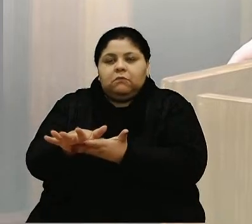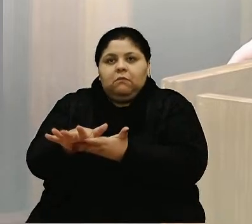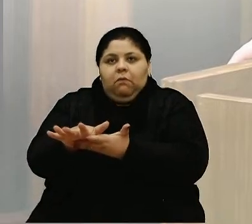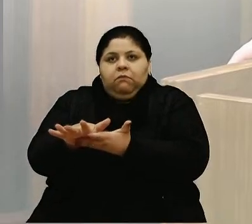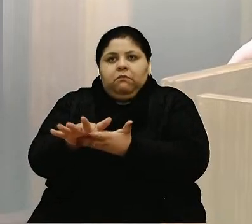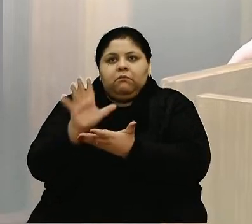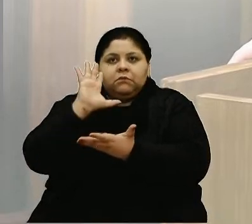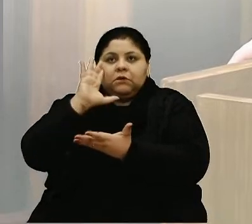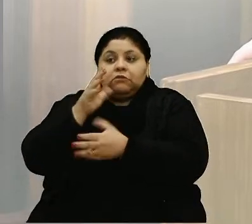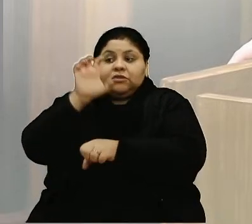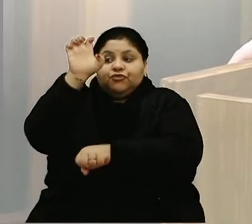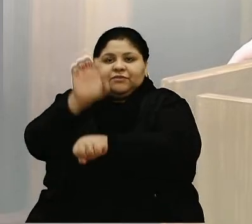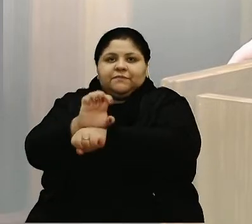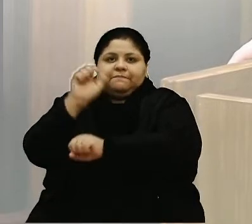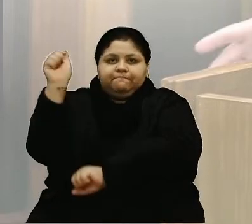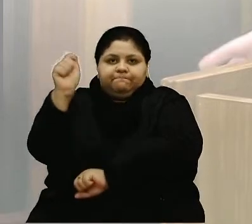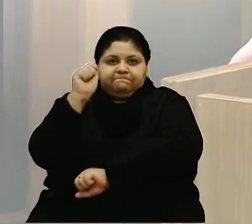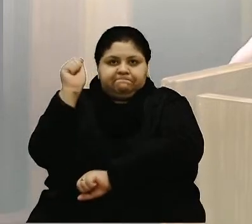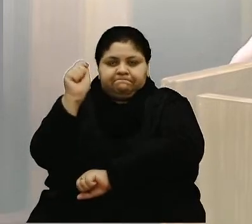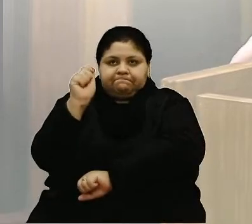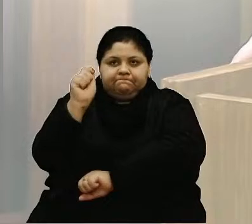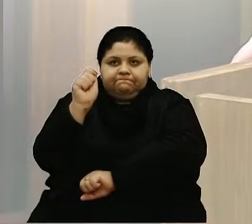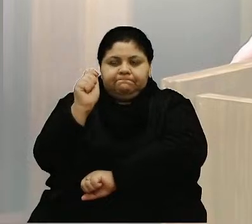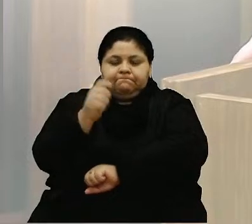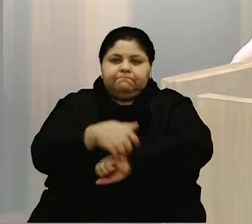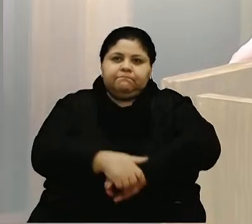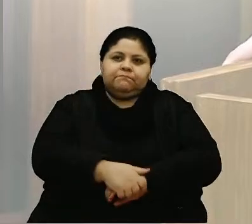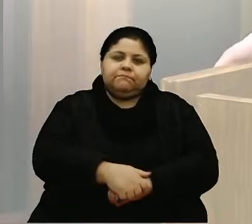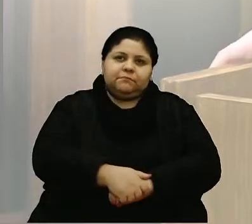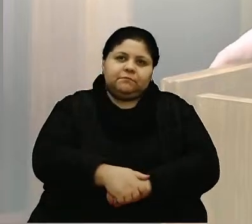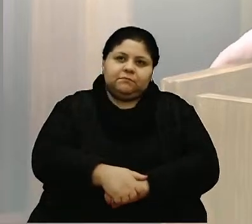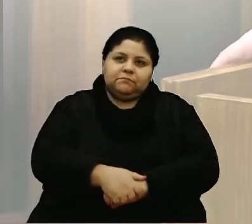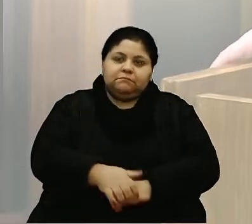o estado do Rio Grande do Sul. Não